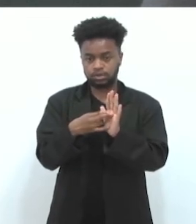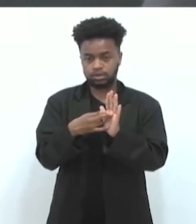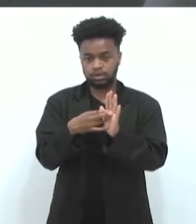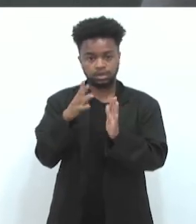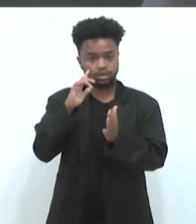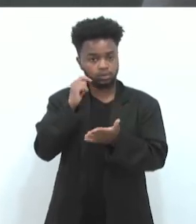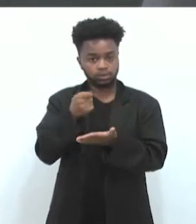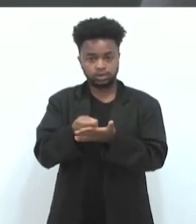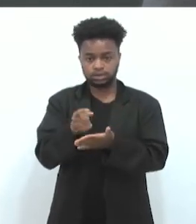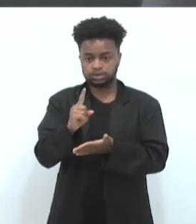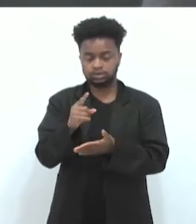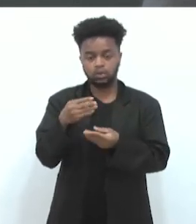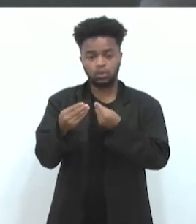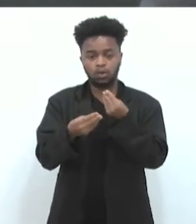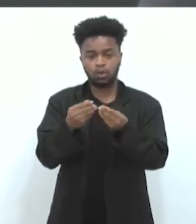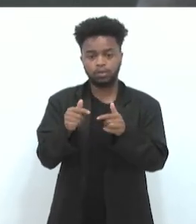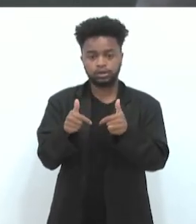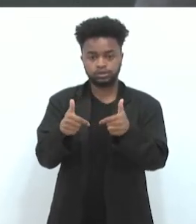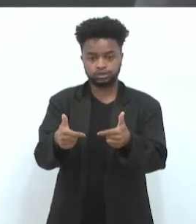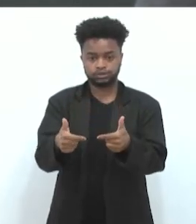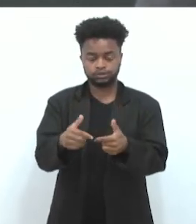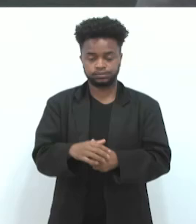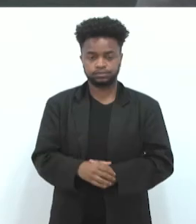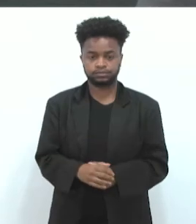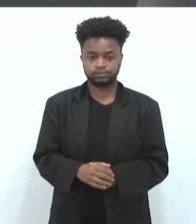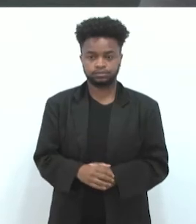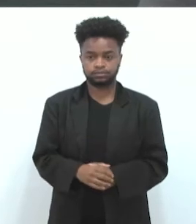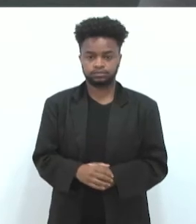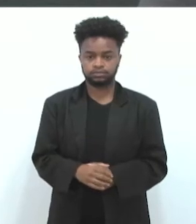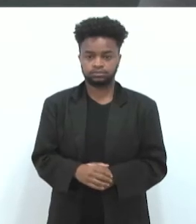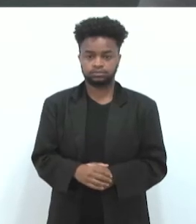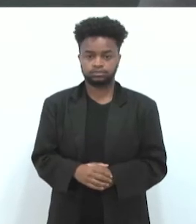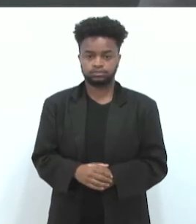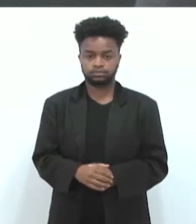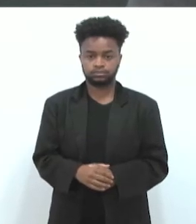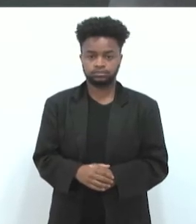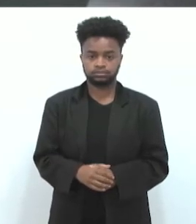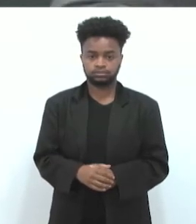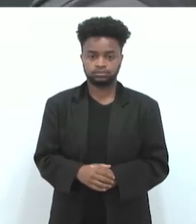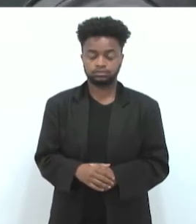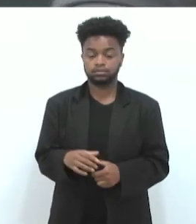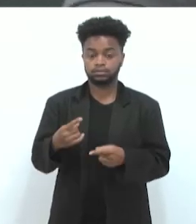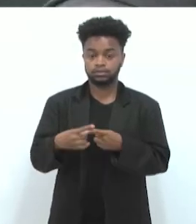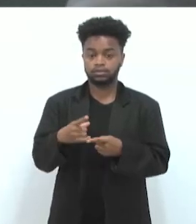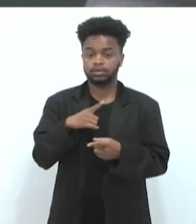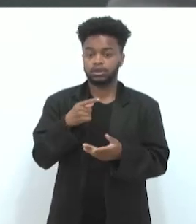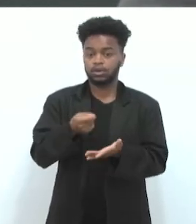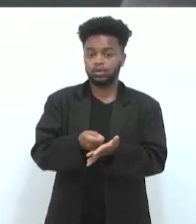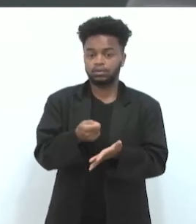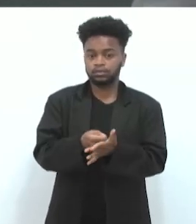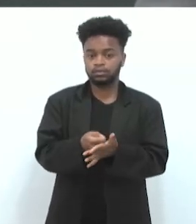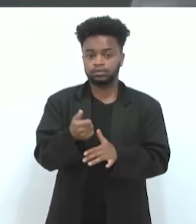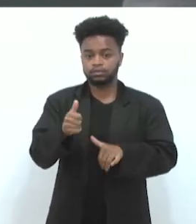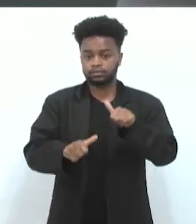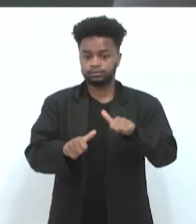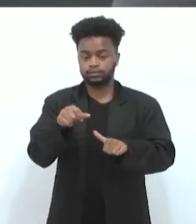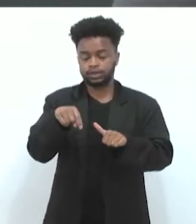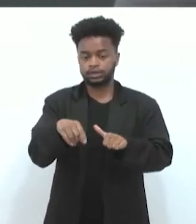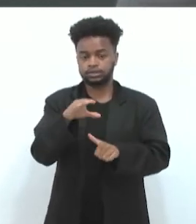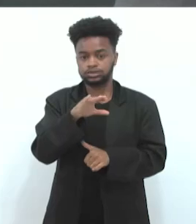definem o procedimento a ser adotado. Há uma obrigatoriedade de reanálise pela